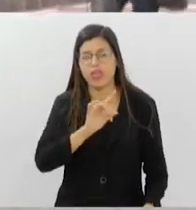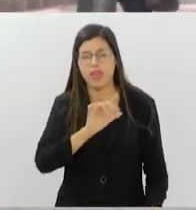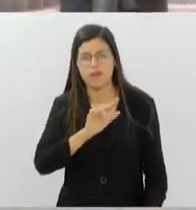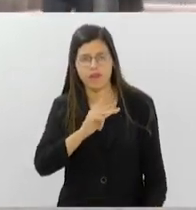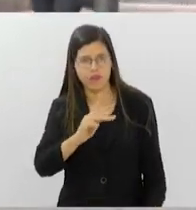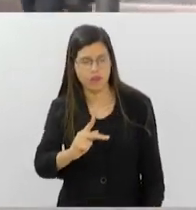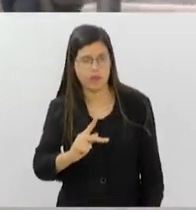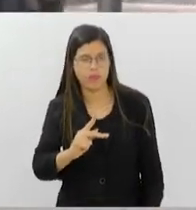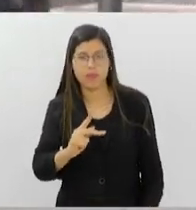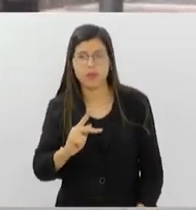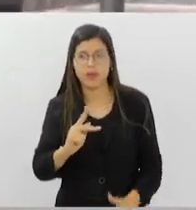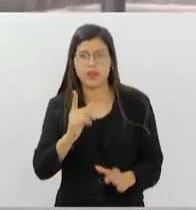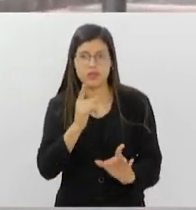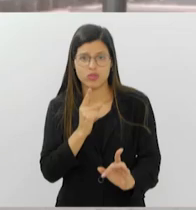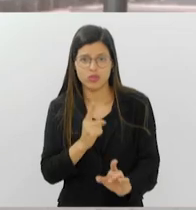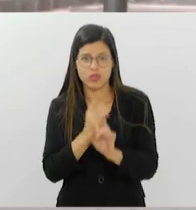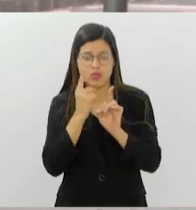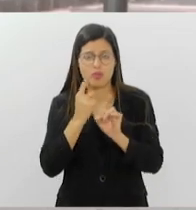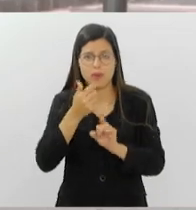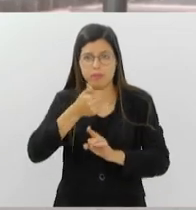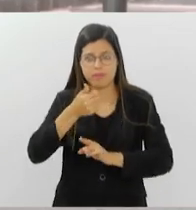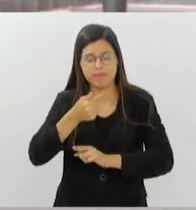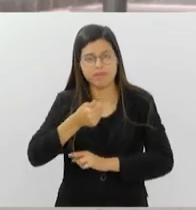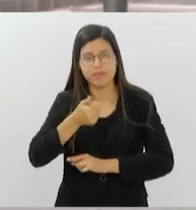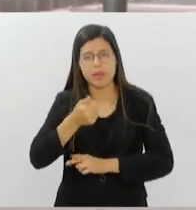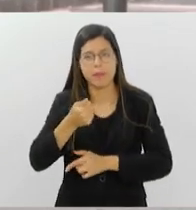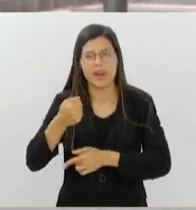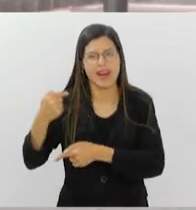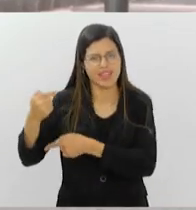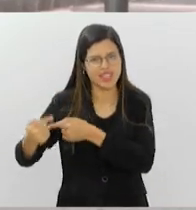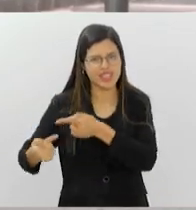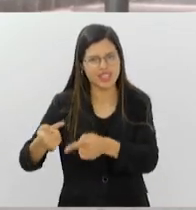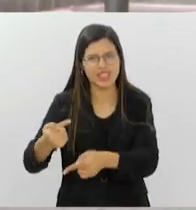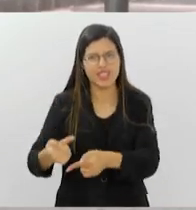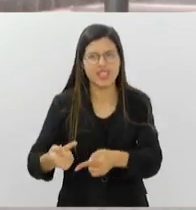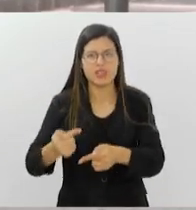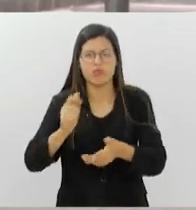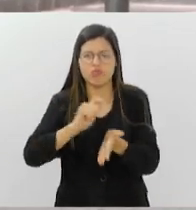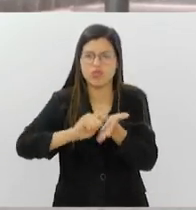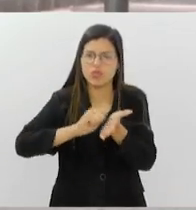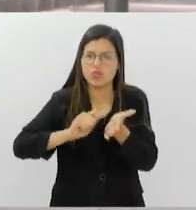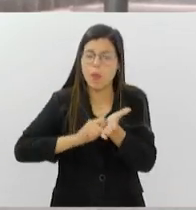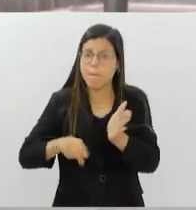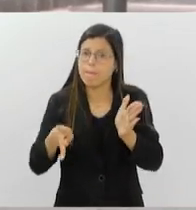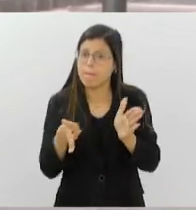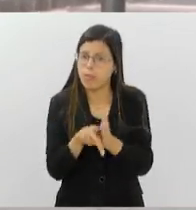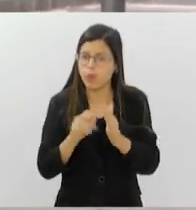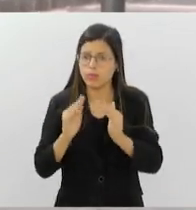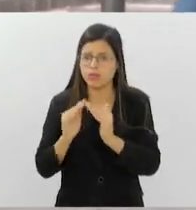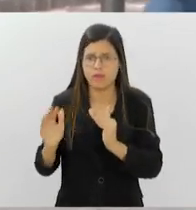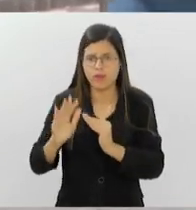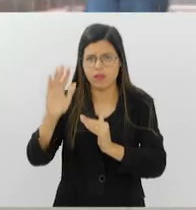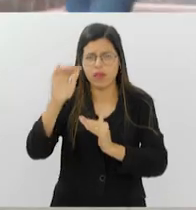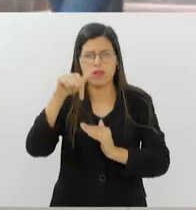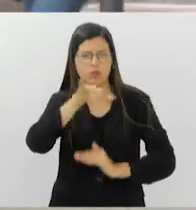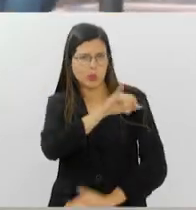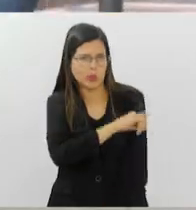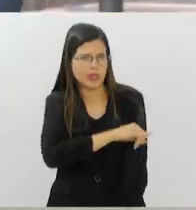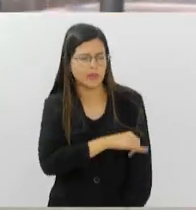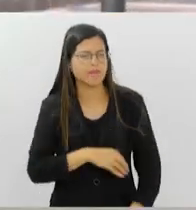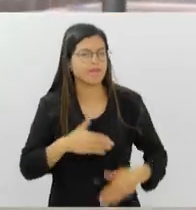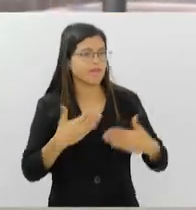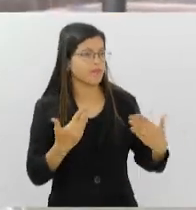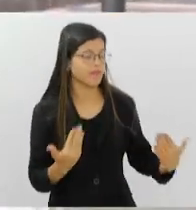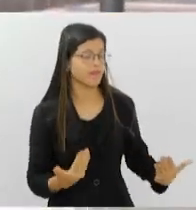descoberta da primeira geração eh de escritores oriundos das favelas aqui no Rio de Janeiro esses